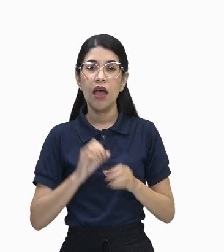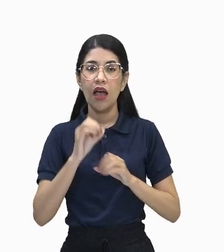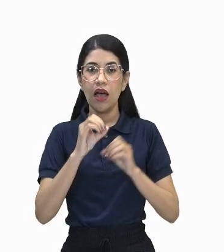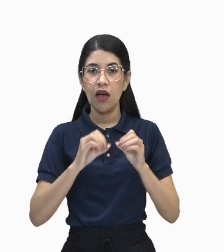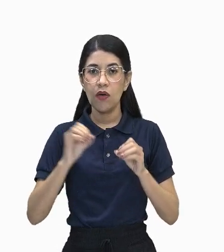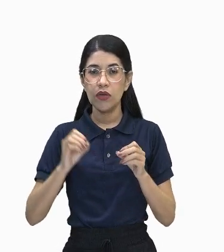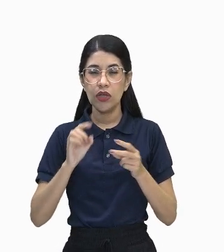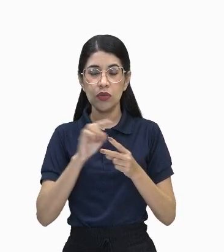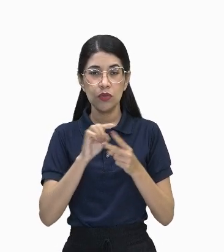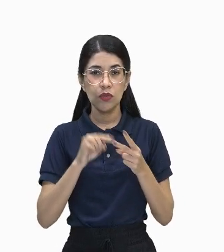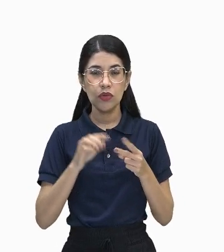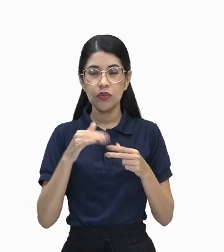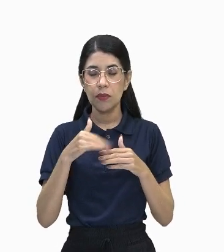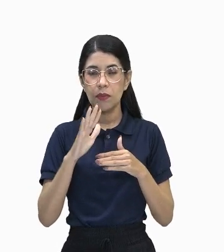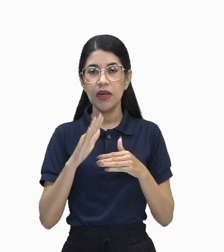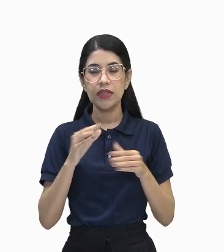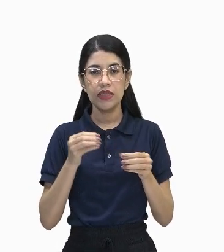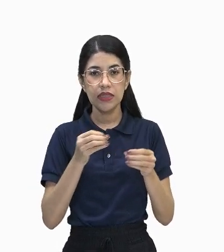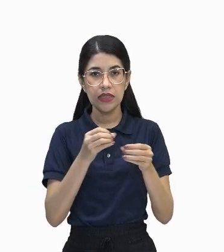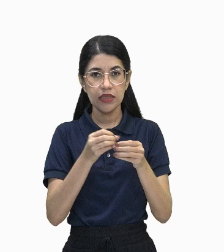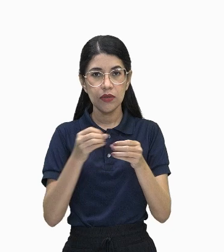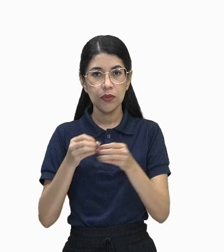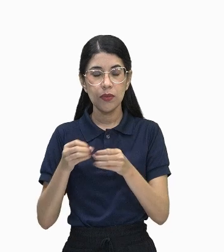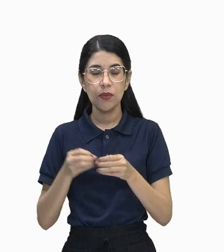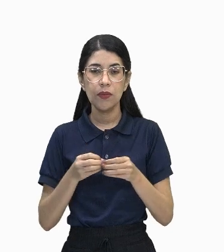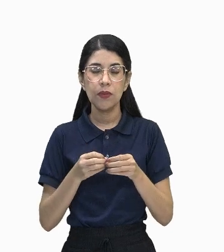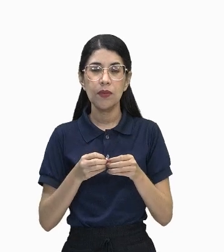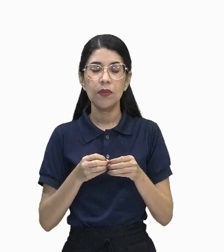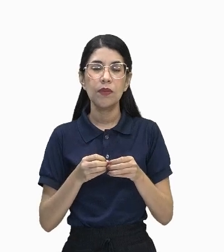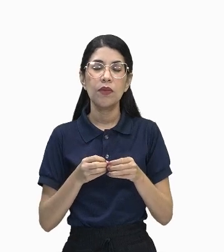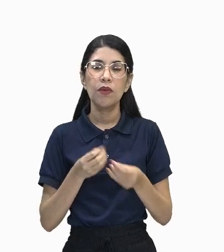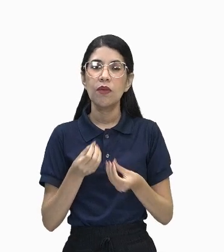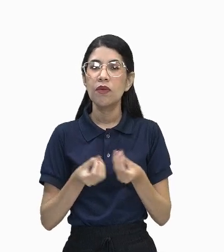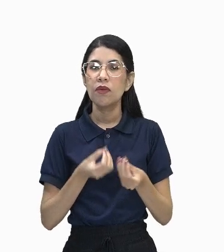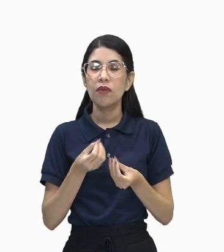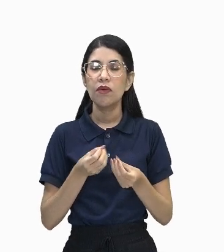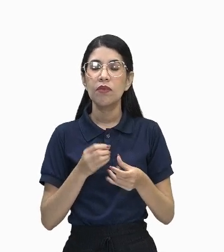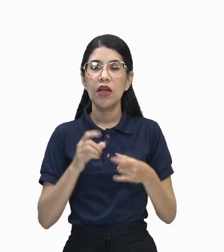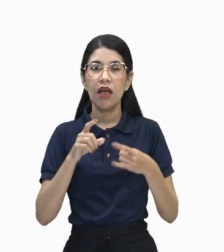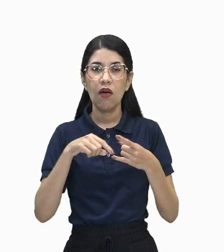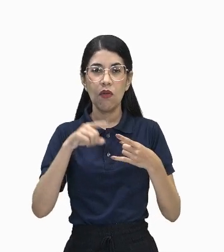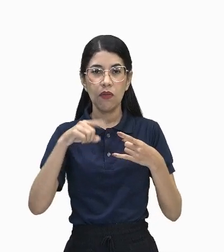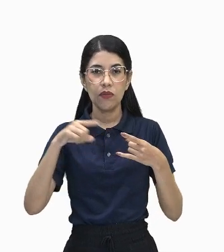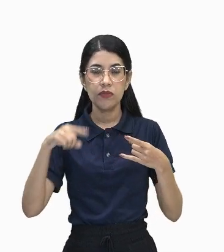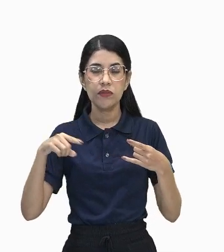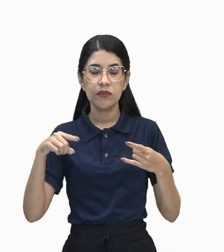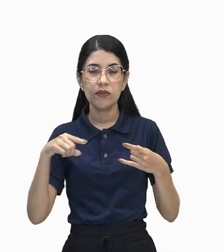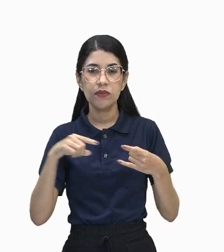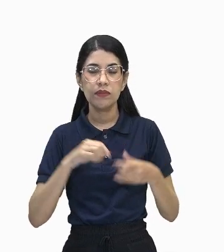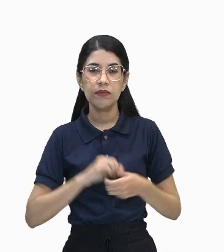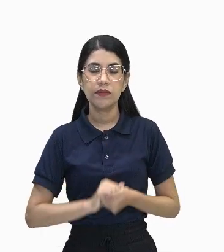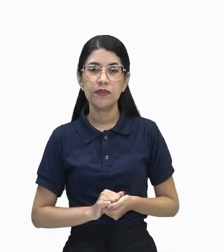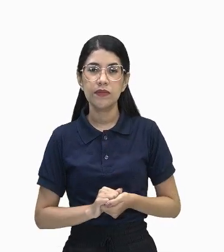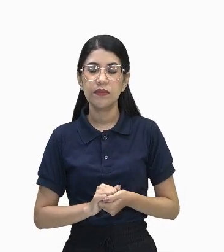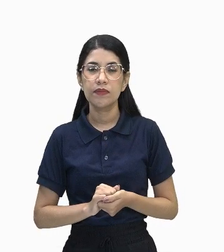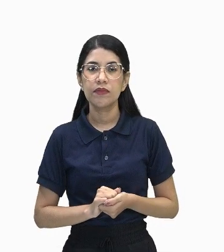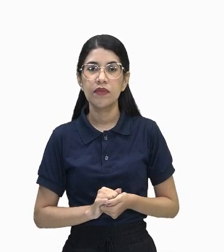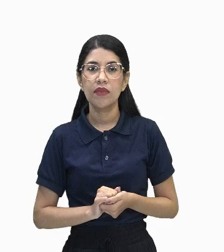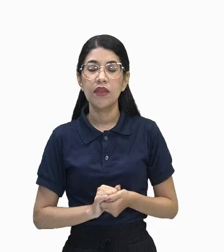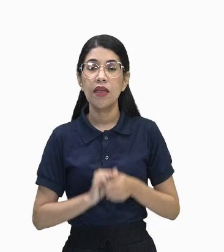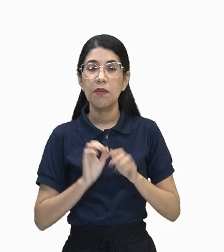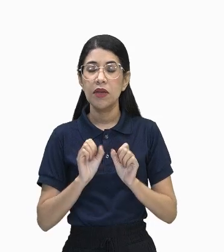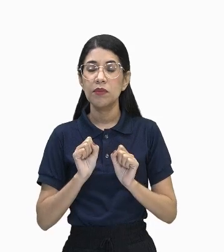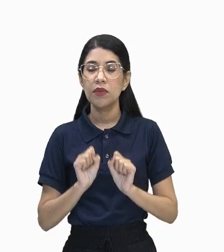ondas se encontram. Então a gente chama de superposição o encontro de duas ondas. Só que esse encontro